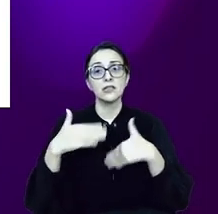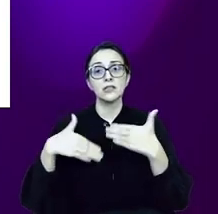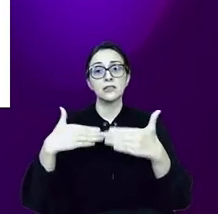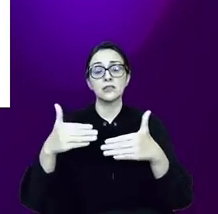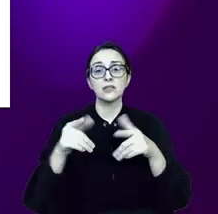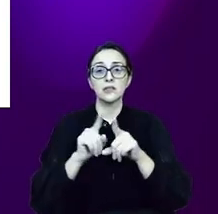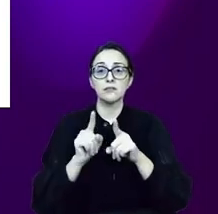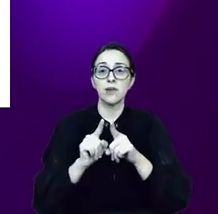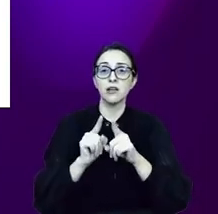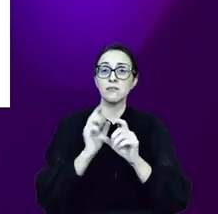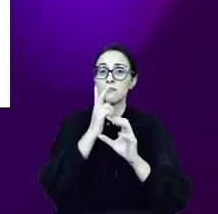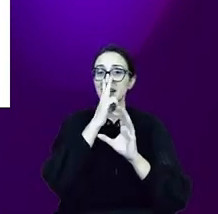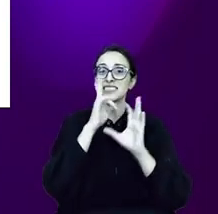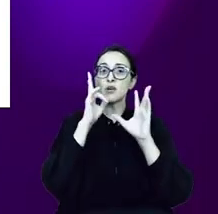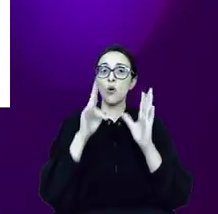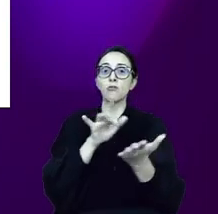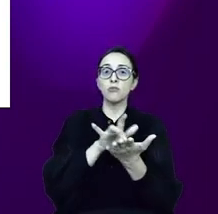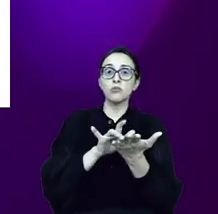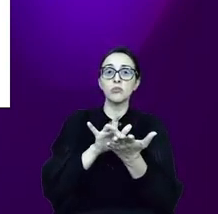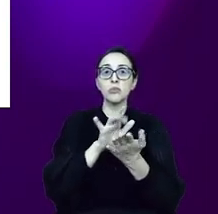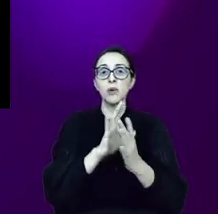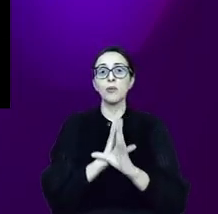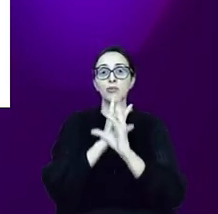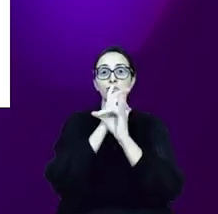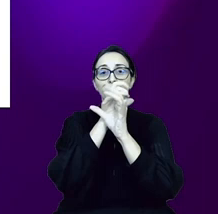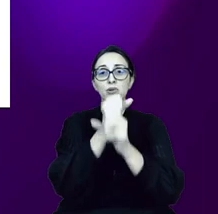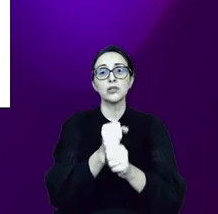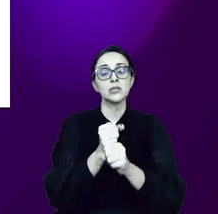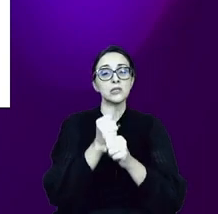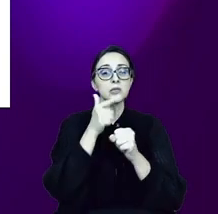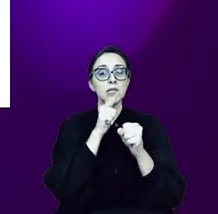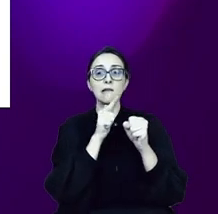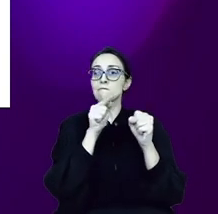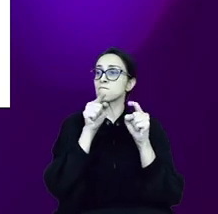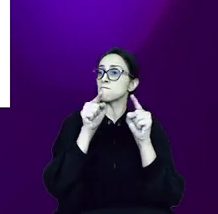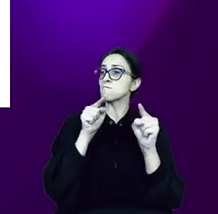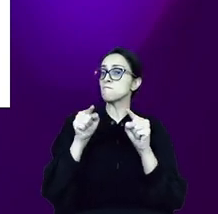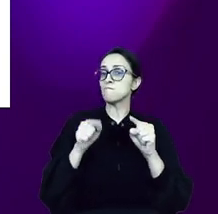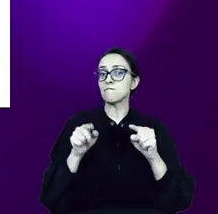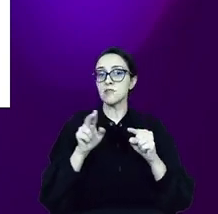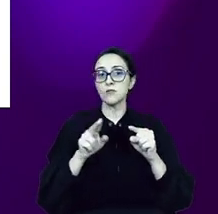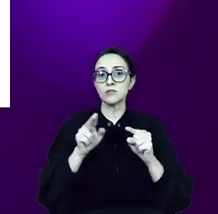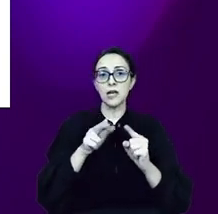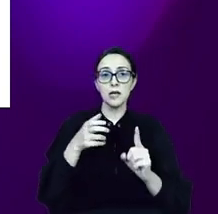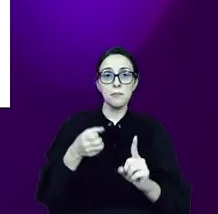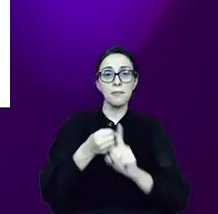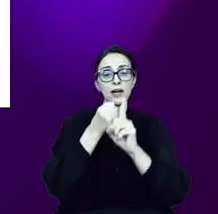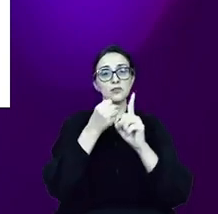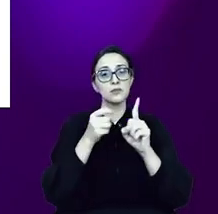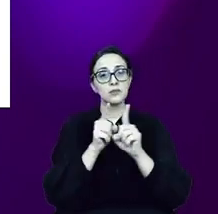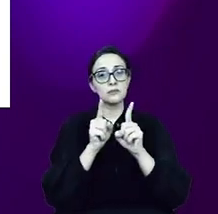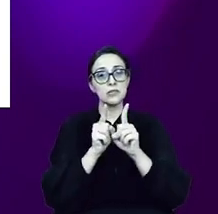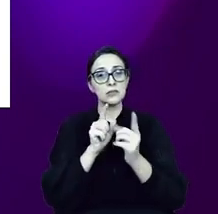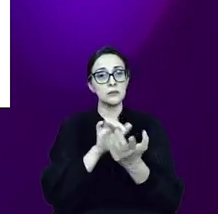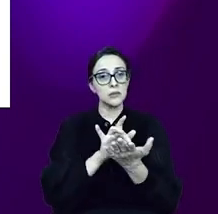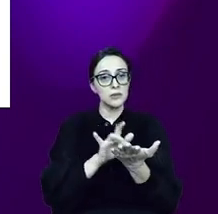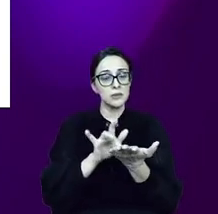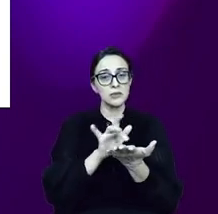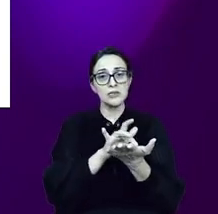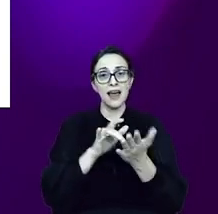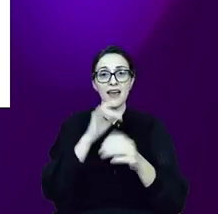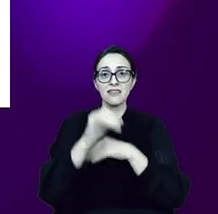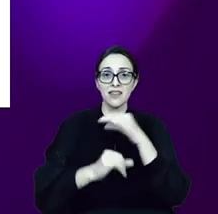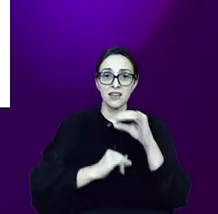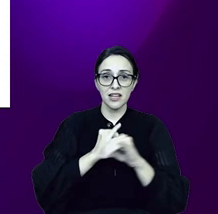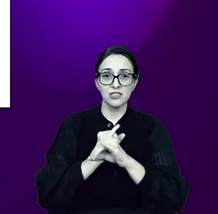é uma calculadora que é disponível, né, para que a gente possa utilizar o IMPACT também, uma calculadora que é disponível na